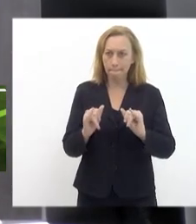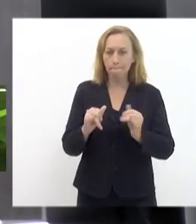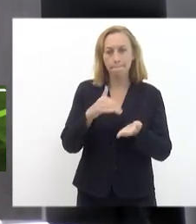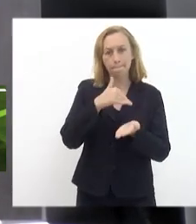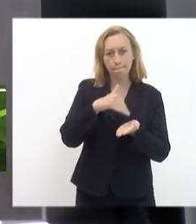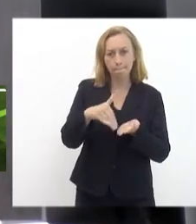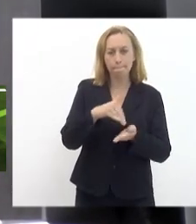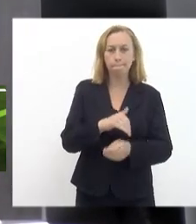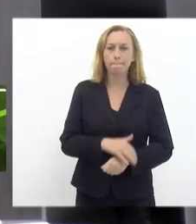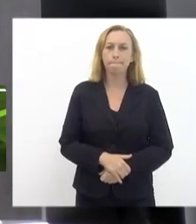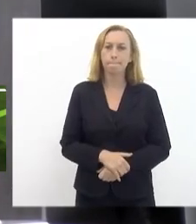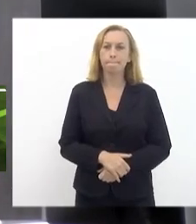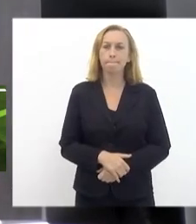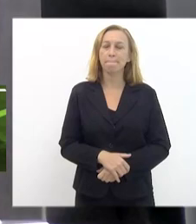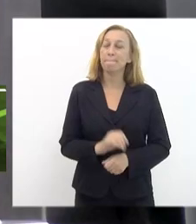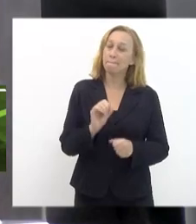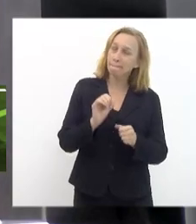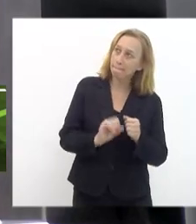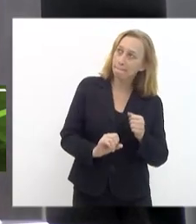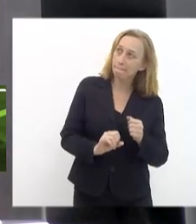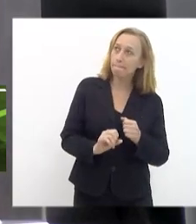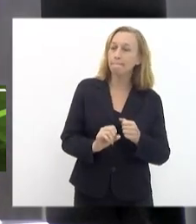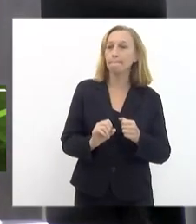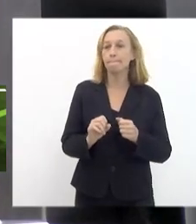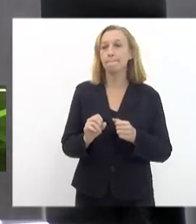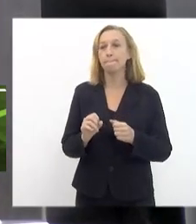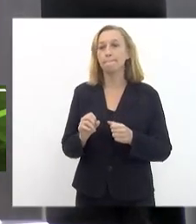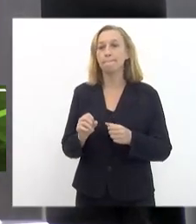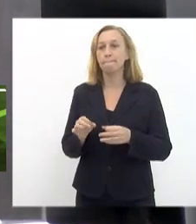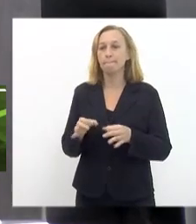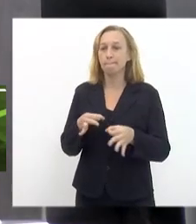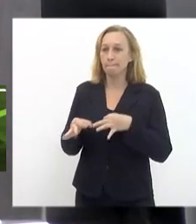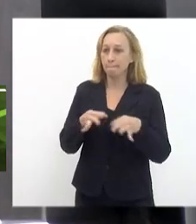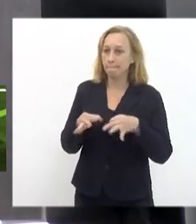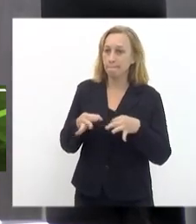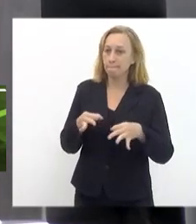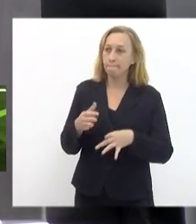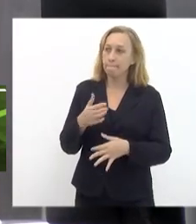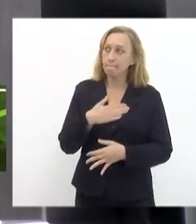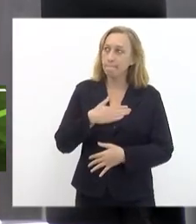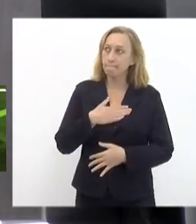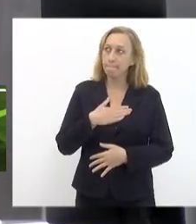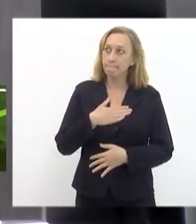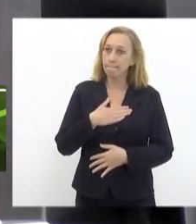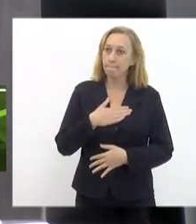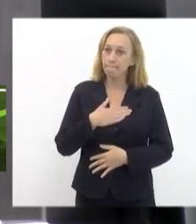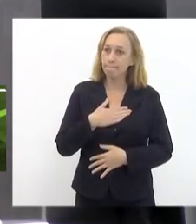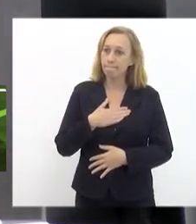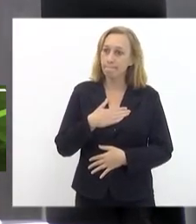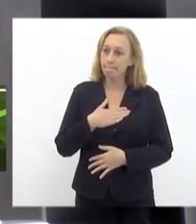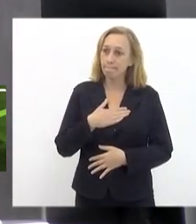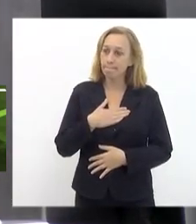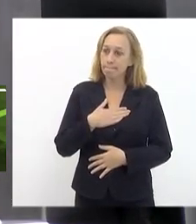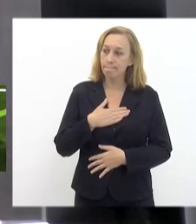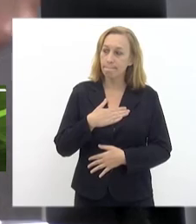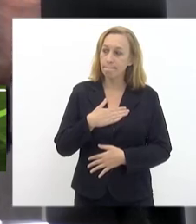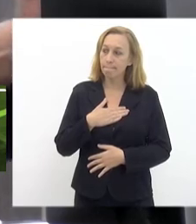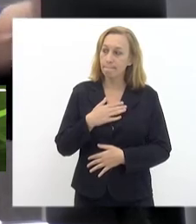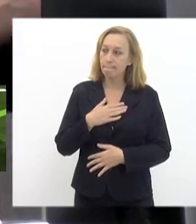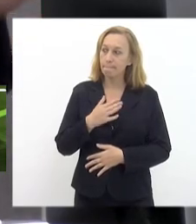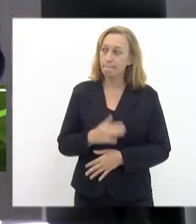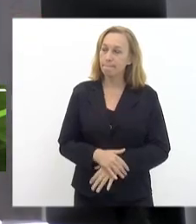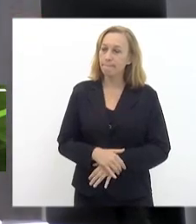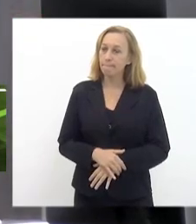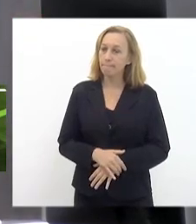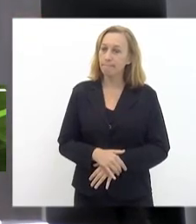secretário que está sendo feito está sendo previsto que eu não sei o que isso para mim é vai funcionar como